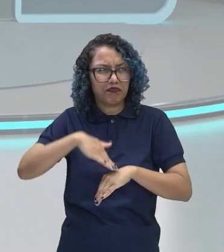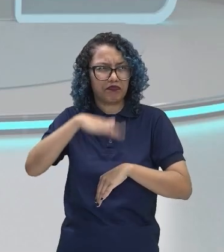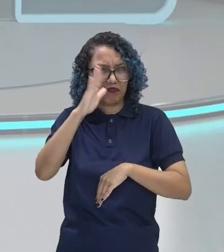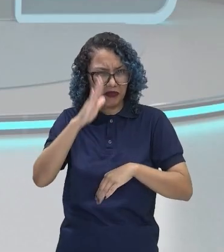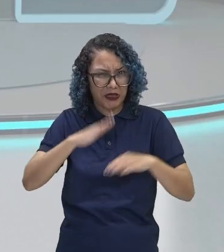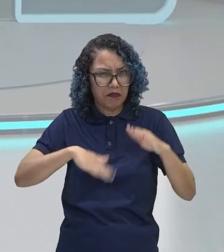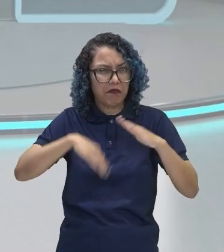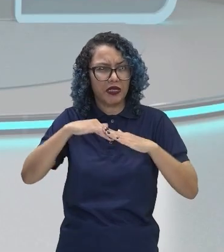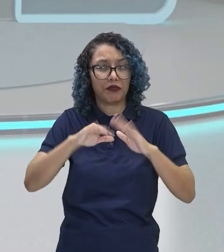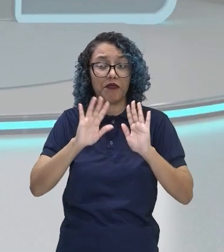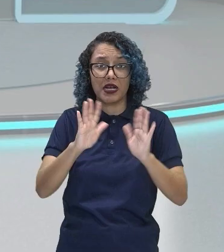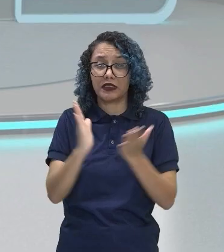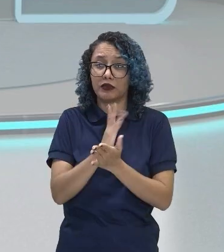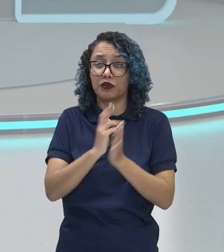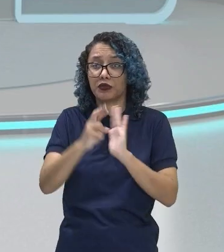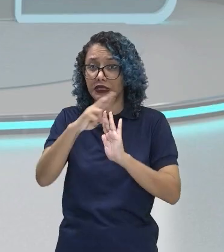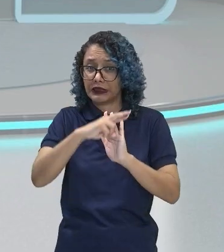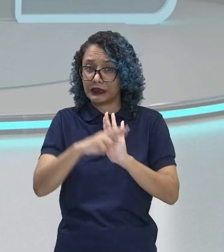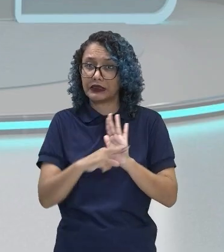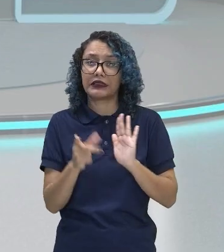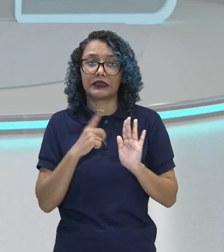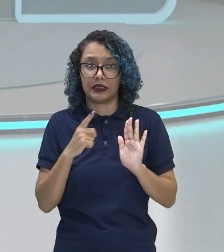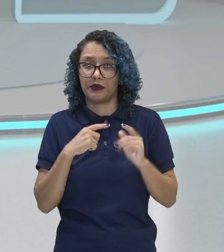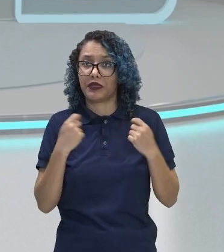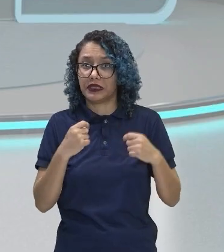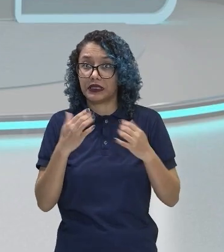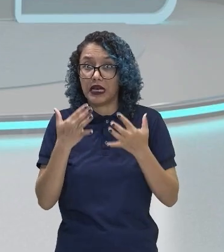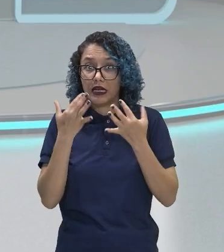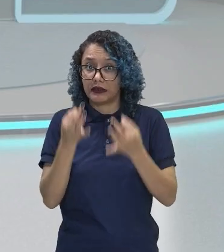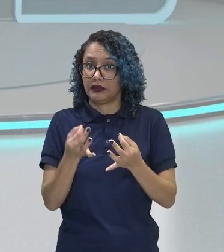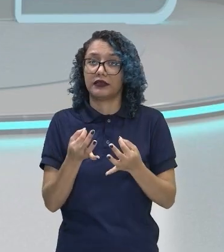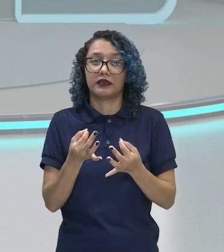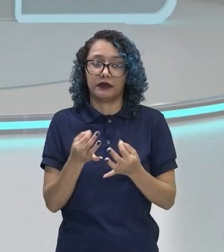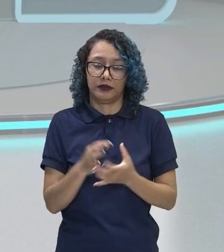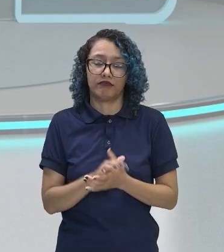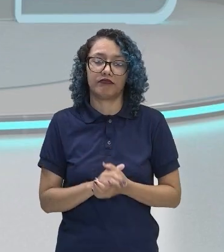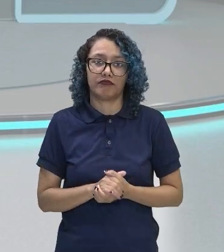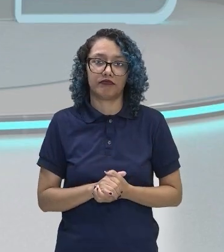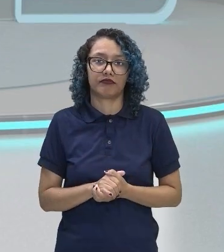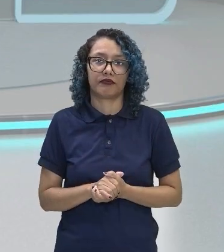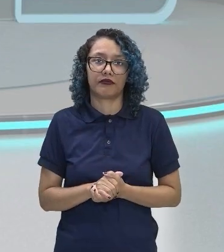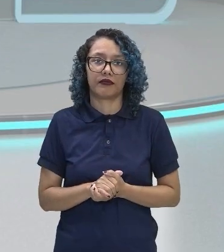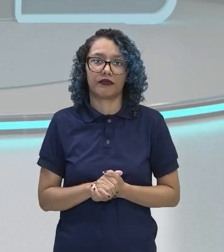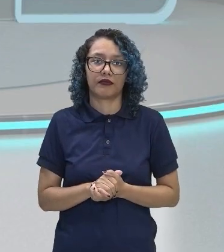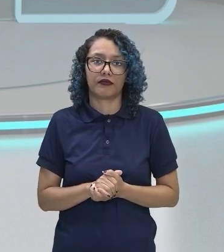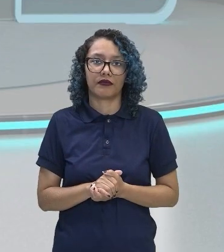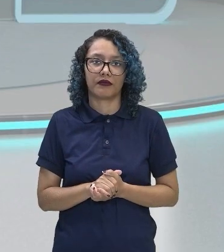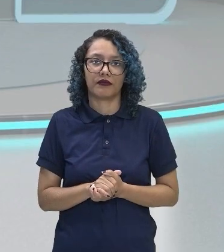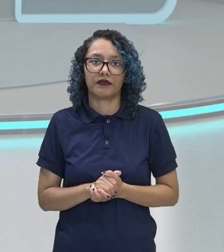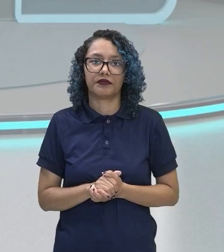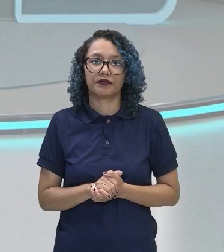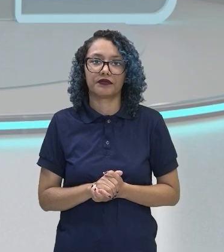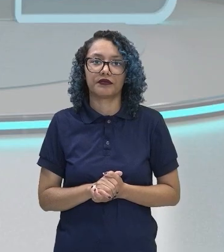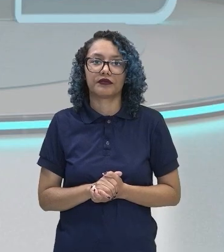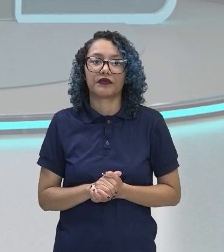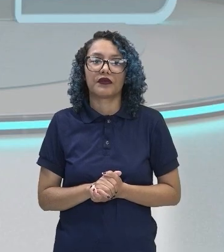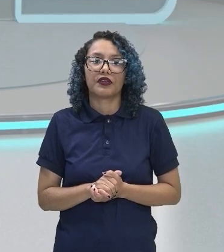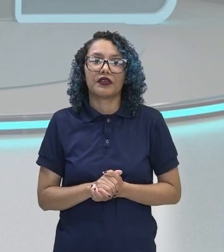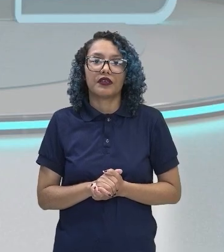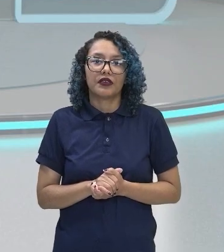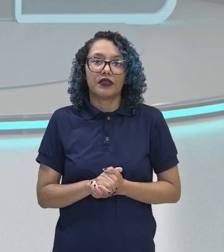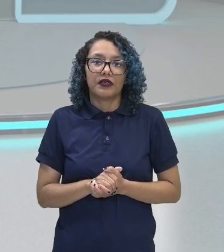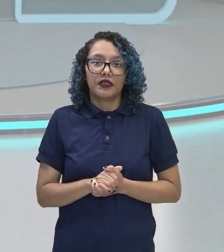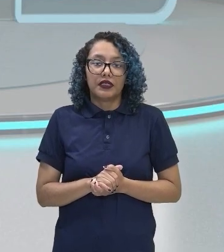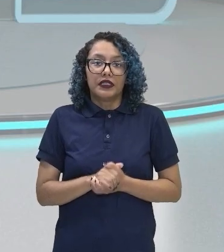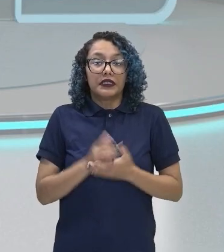precisamos tomar cuidado, tá? Então, lembrando, né? Adjetivo é uma qualidade e essa qualidade eu